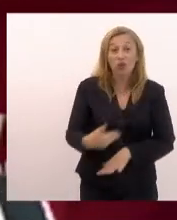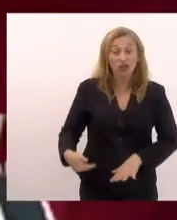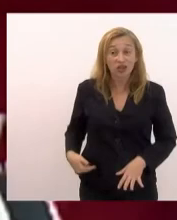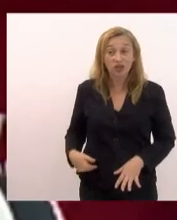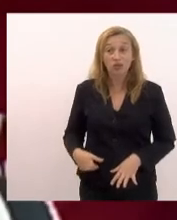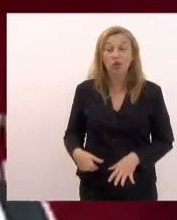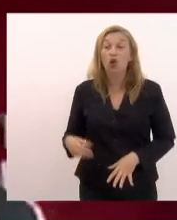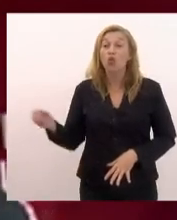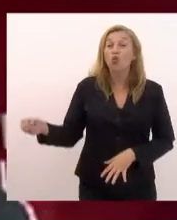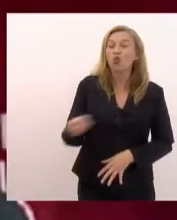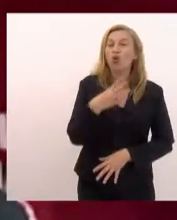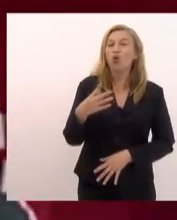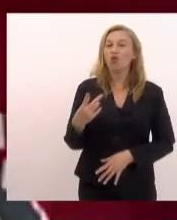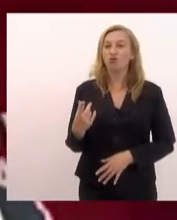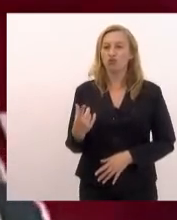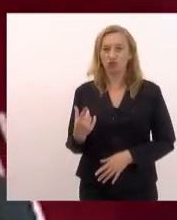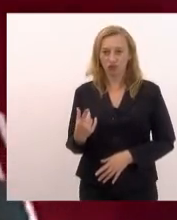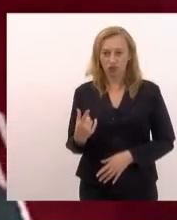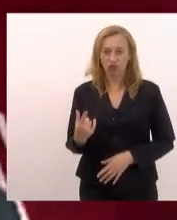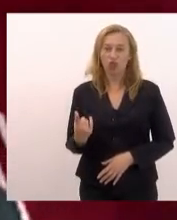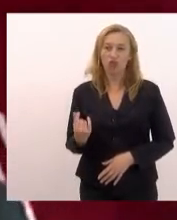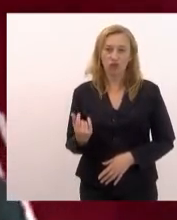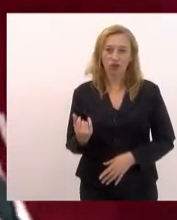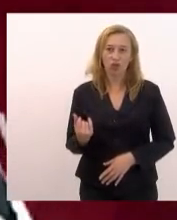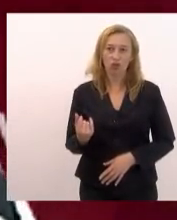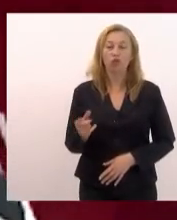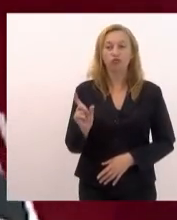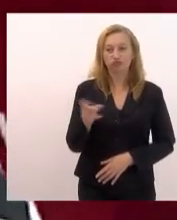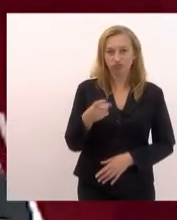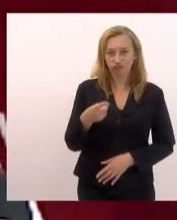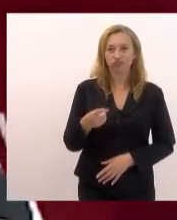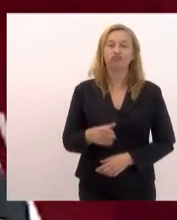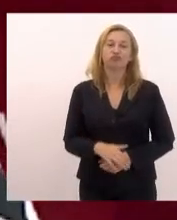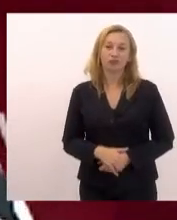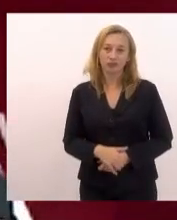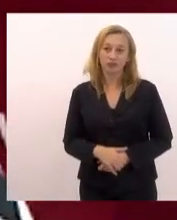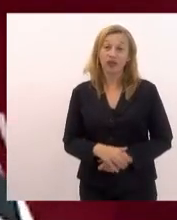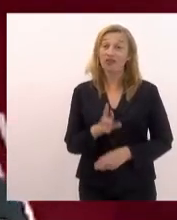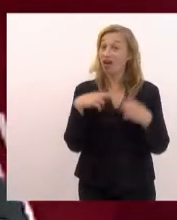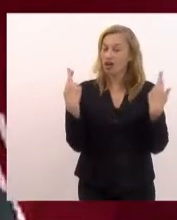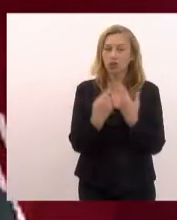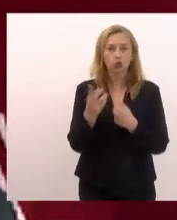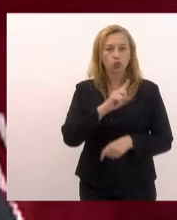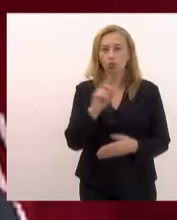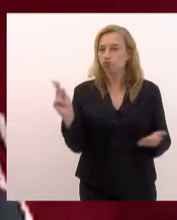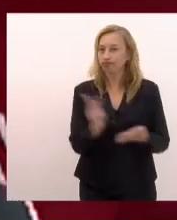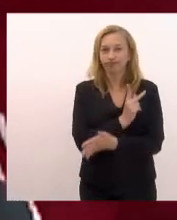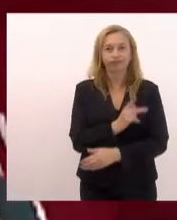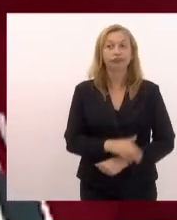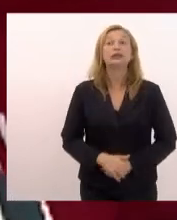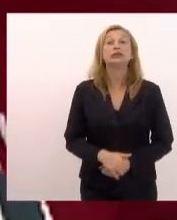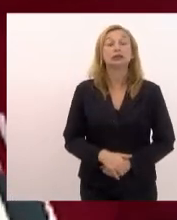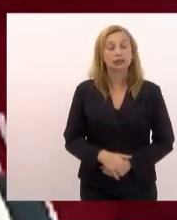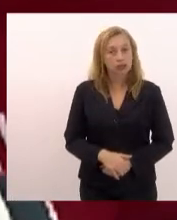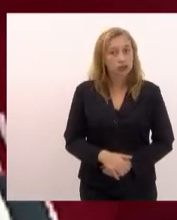o novo valor desses auxílios. E essa reunião não aconteceu.